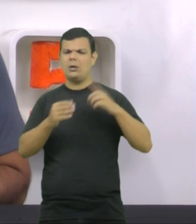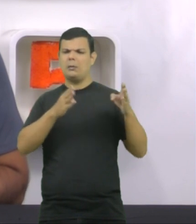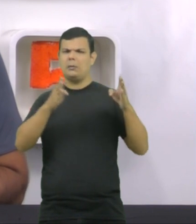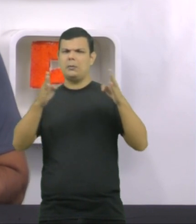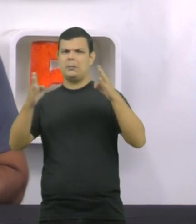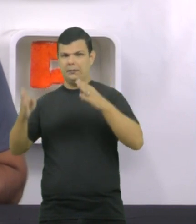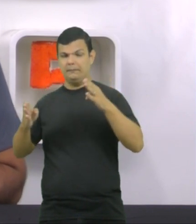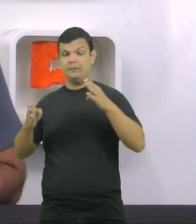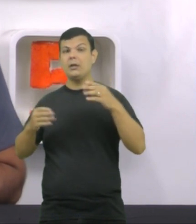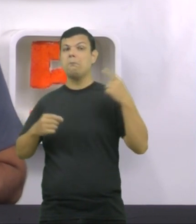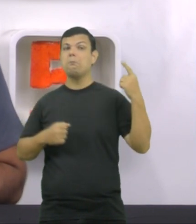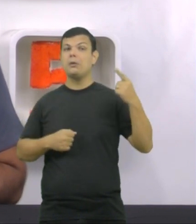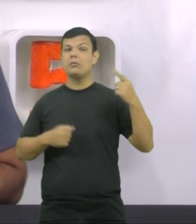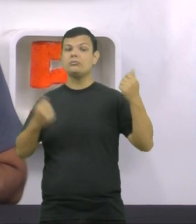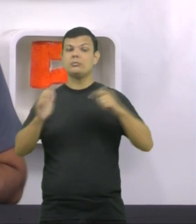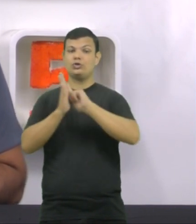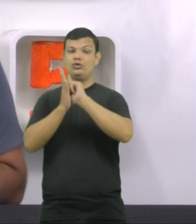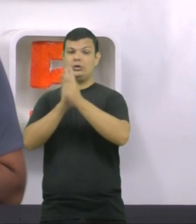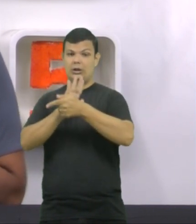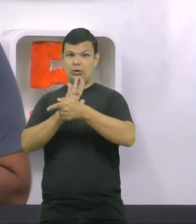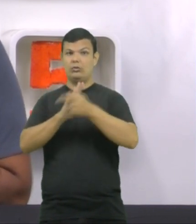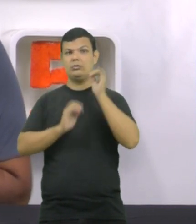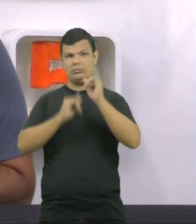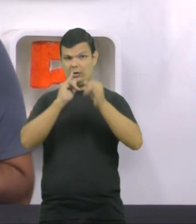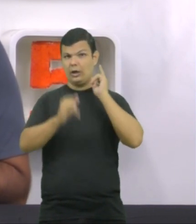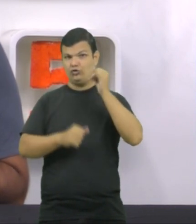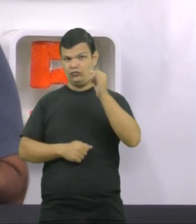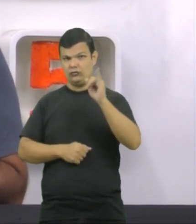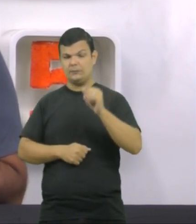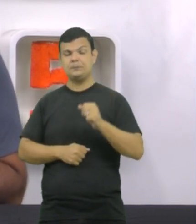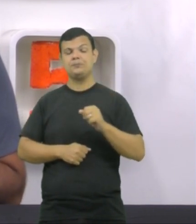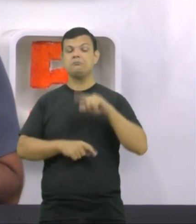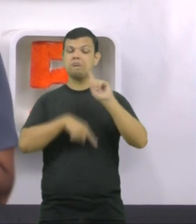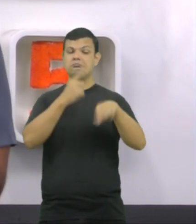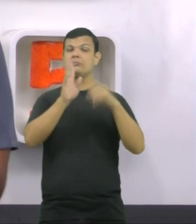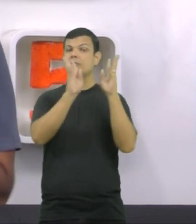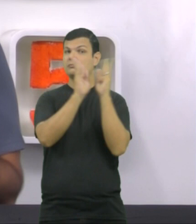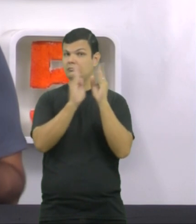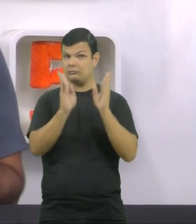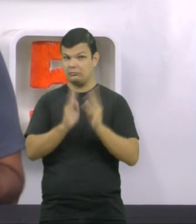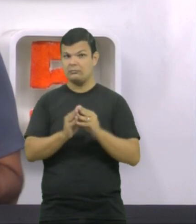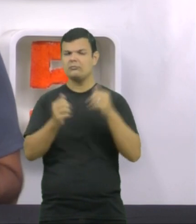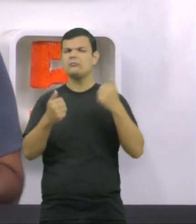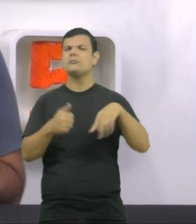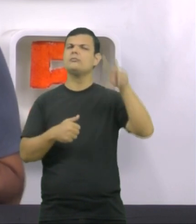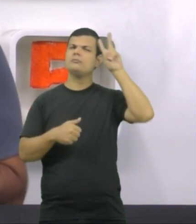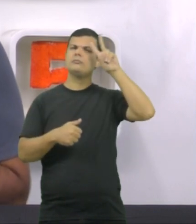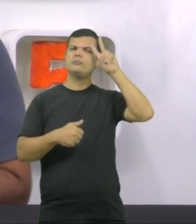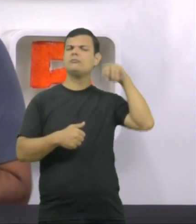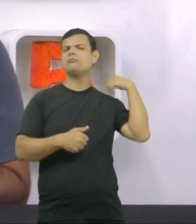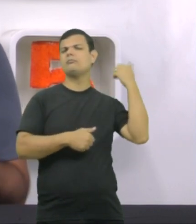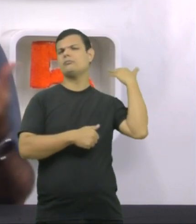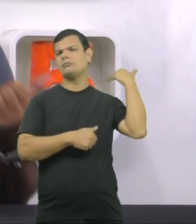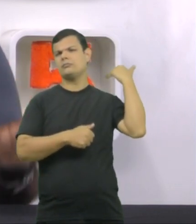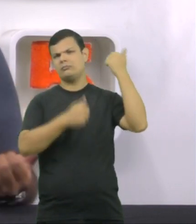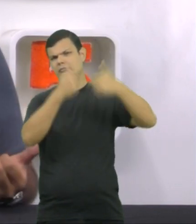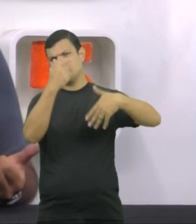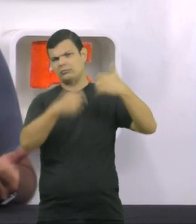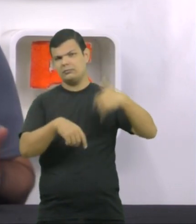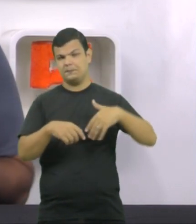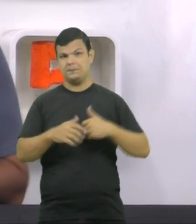acontecer. Primeiro falaremos sobre o gênero narrativo e depois faremos uma revisão, voltaremos a um assunto que nós já estudamos nas